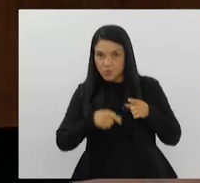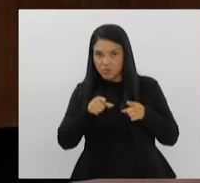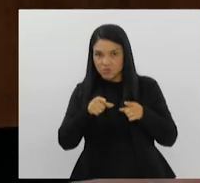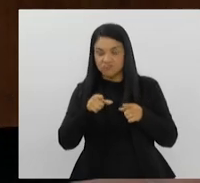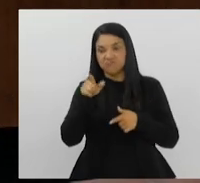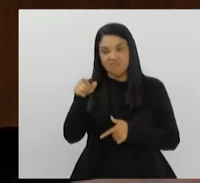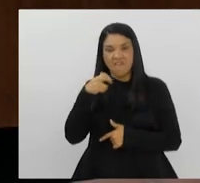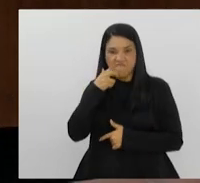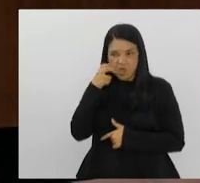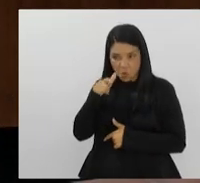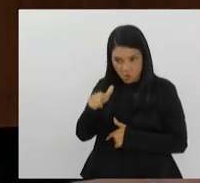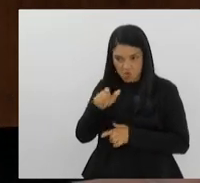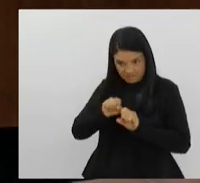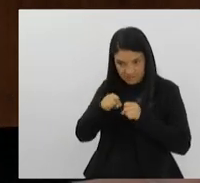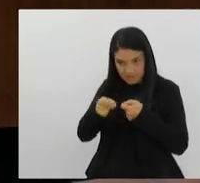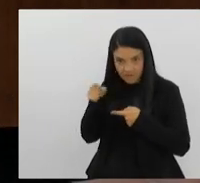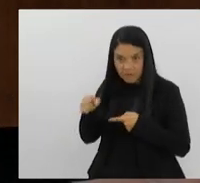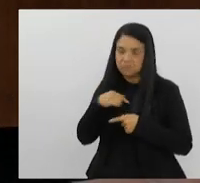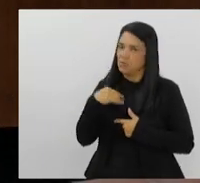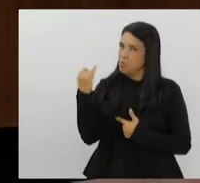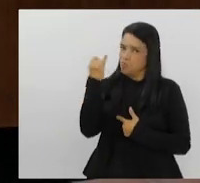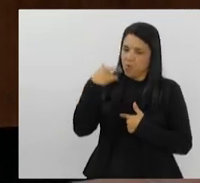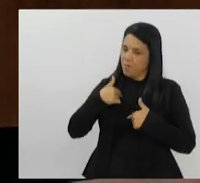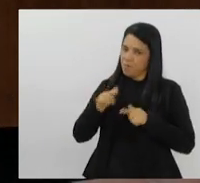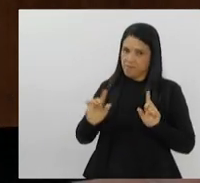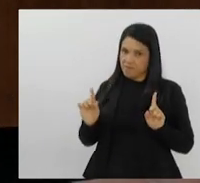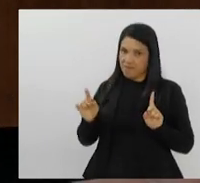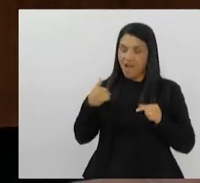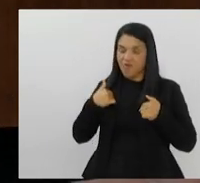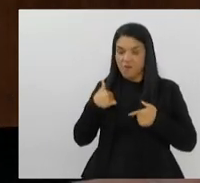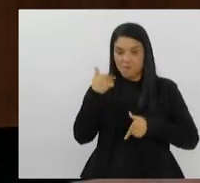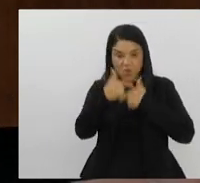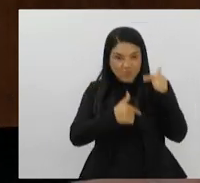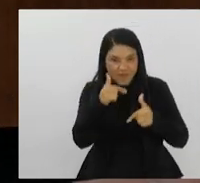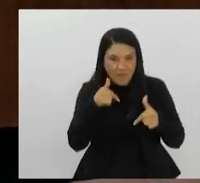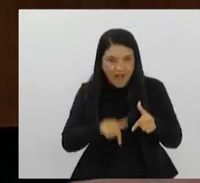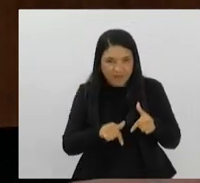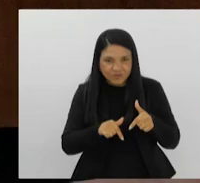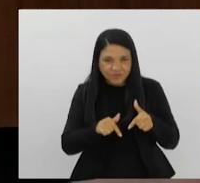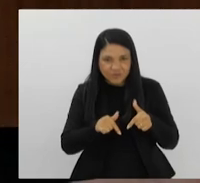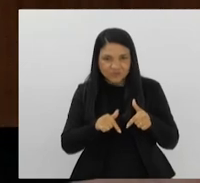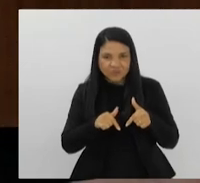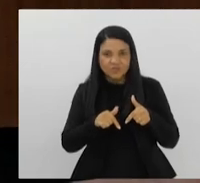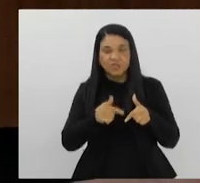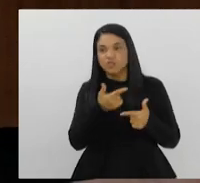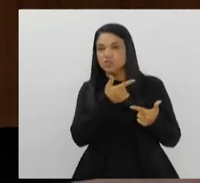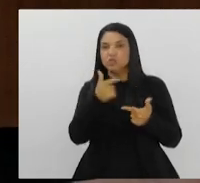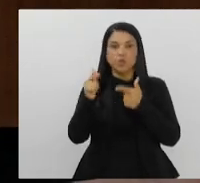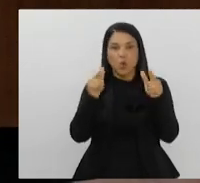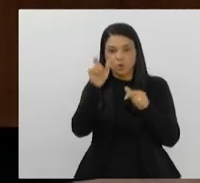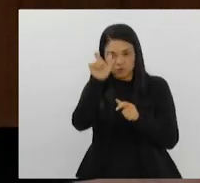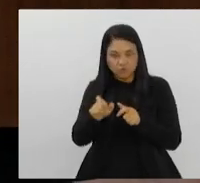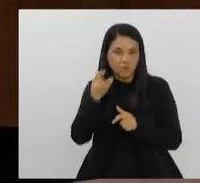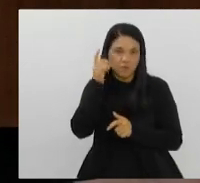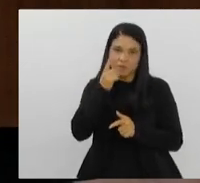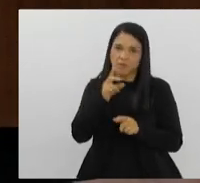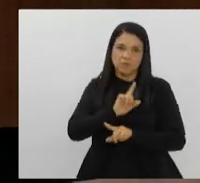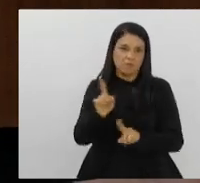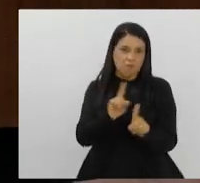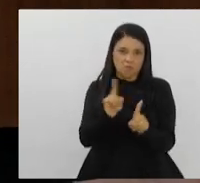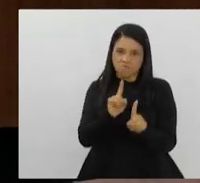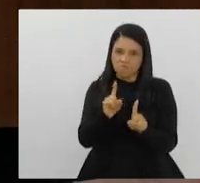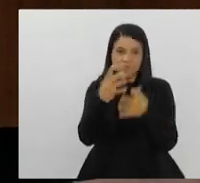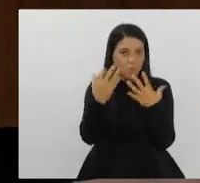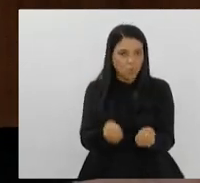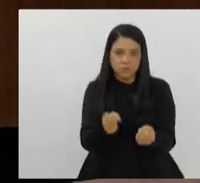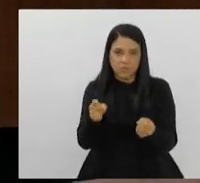que você defende? Pouco importa para mim. Mas botar em xeque o meu trabalho e de outros parlamentares, o senhor não vai fazer. Ainda